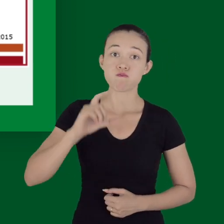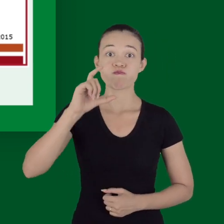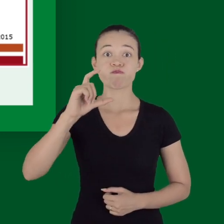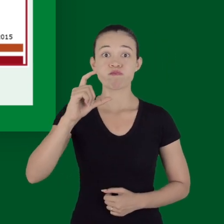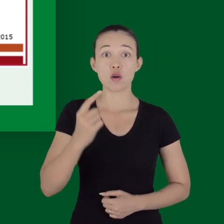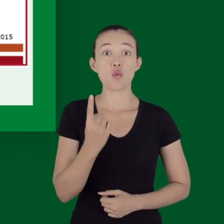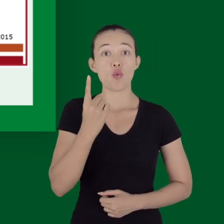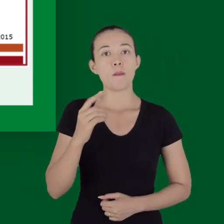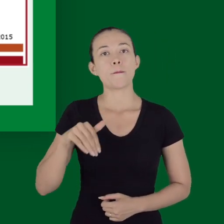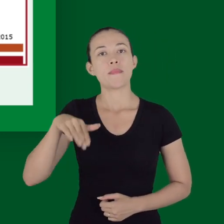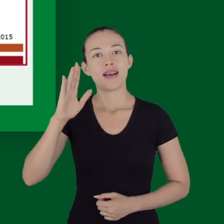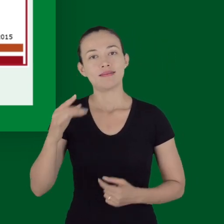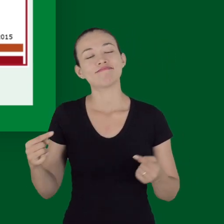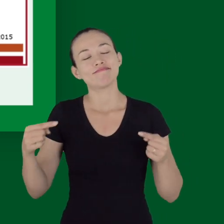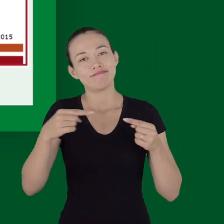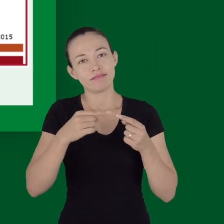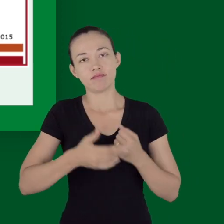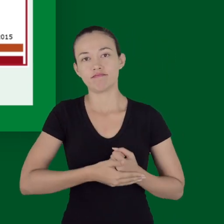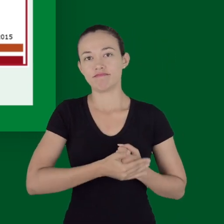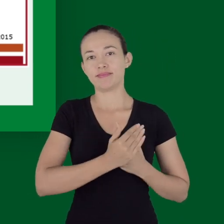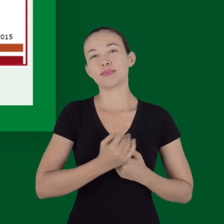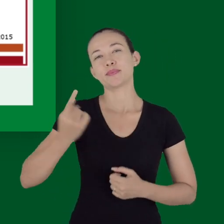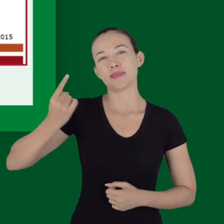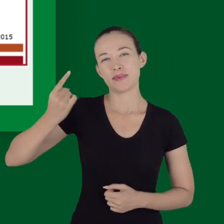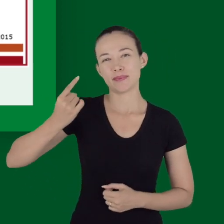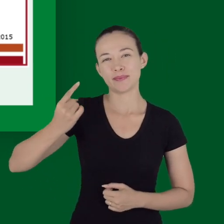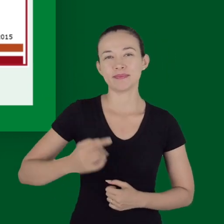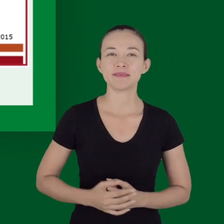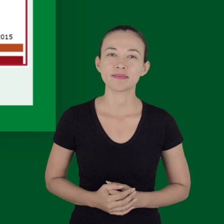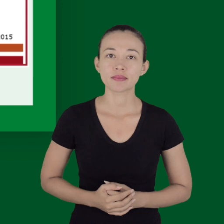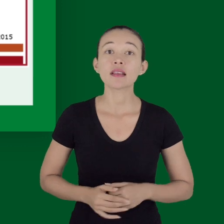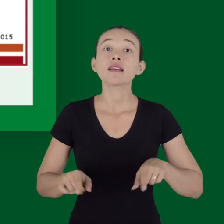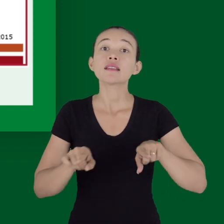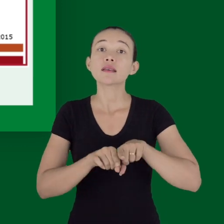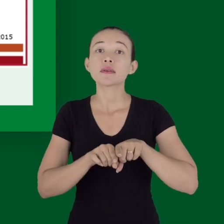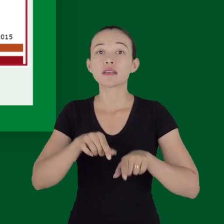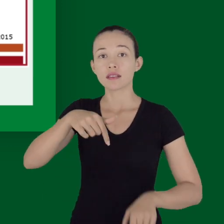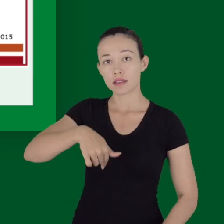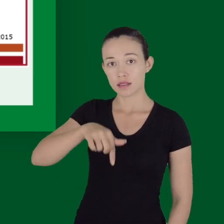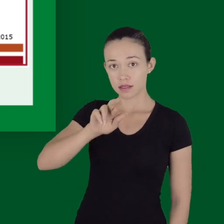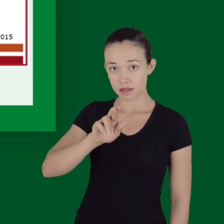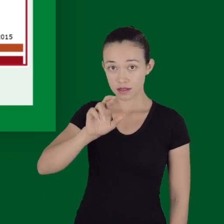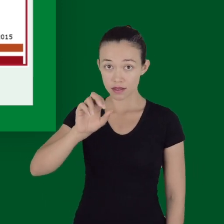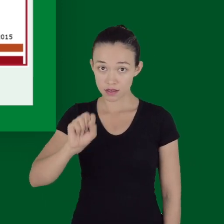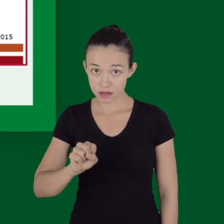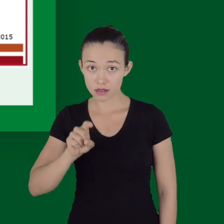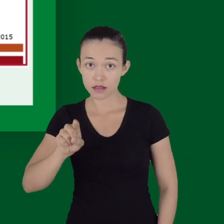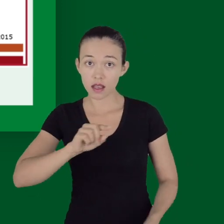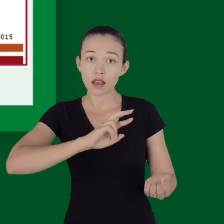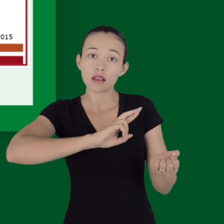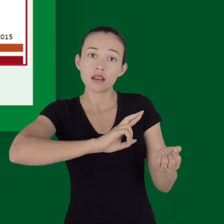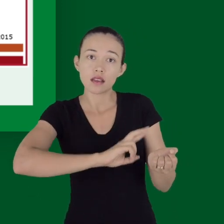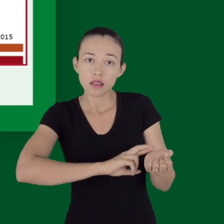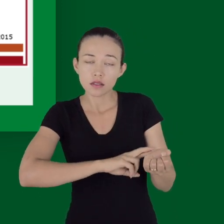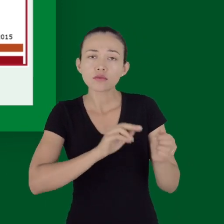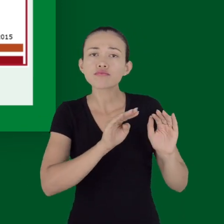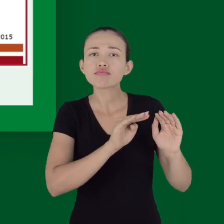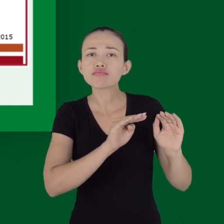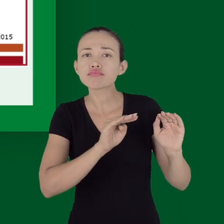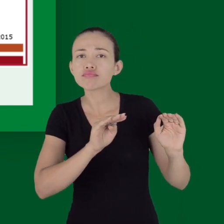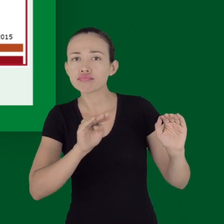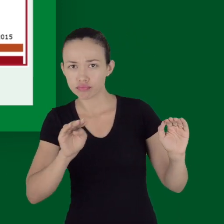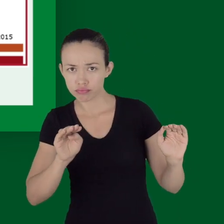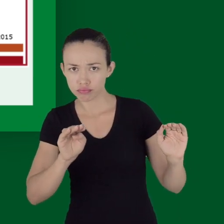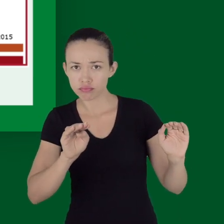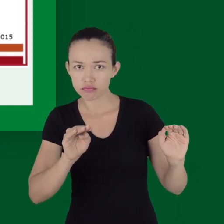passou de um quadradão, então a gente considera um BAV de primeiro. E dá pra ver também que o QRS é regular. Então é bem parecido com o ritmo sinusal, tem onda